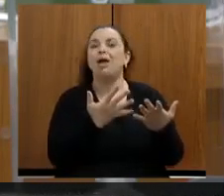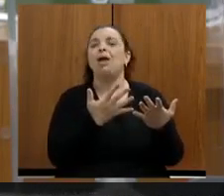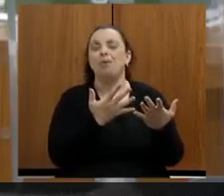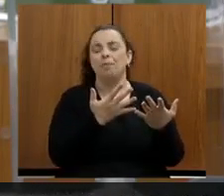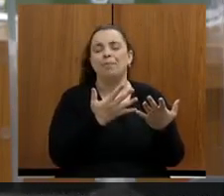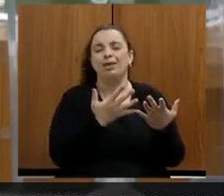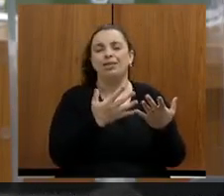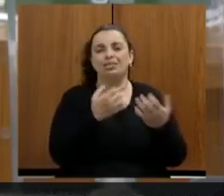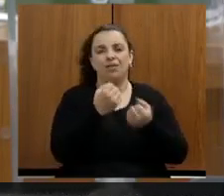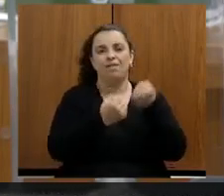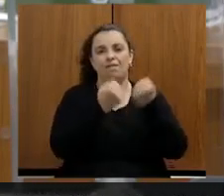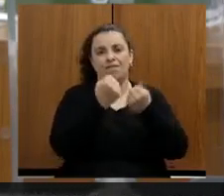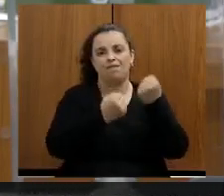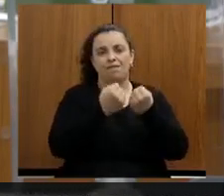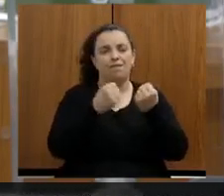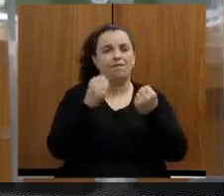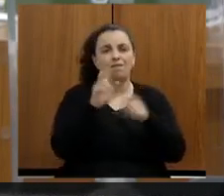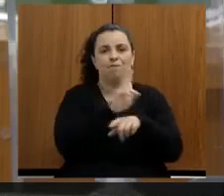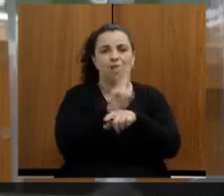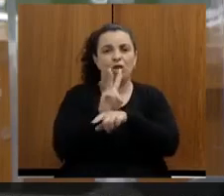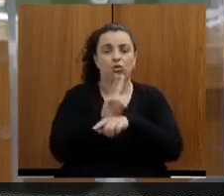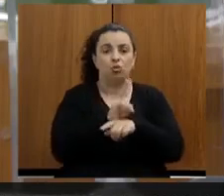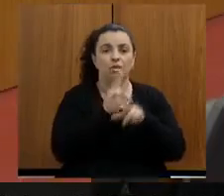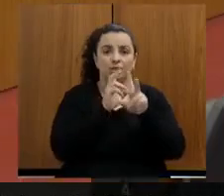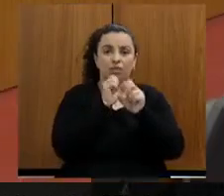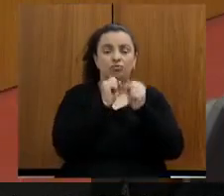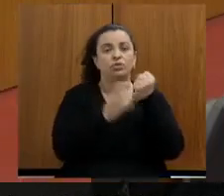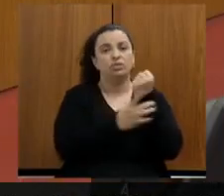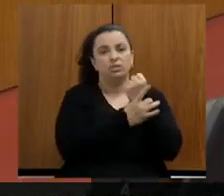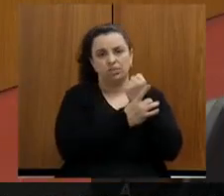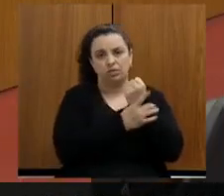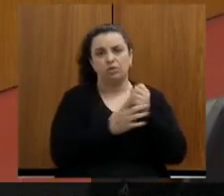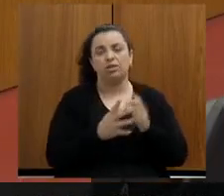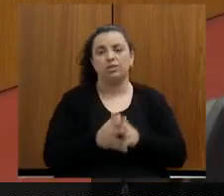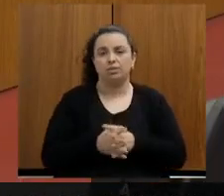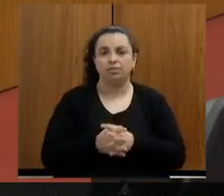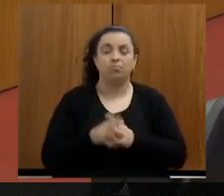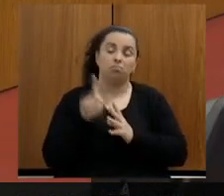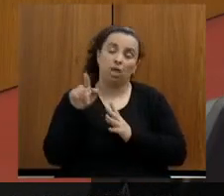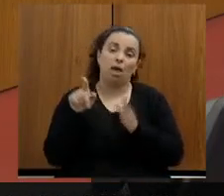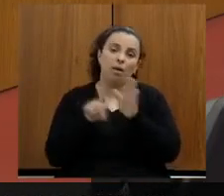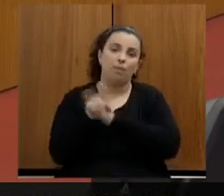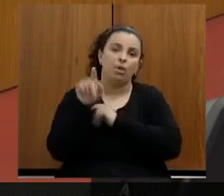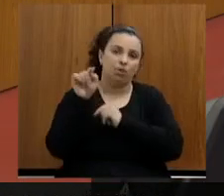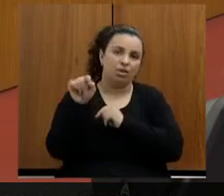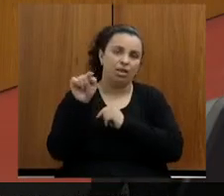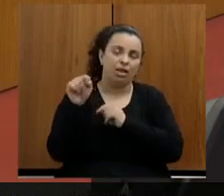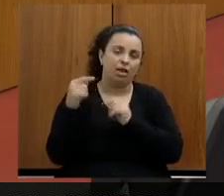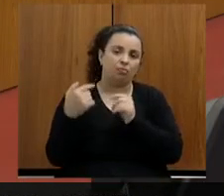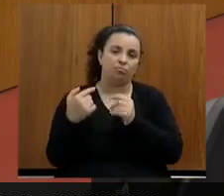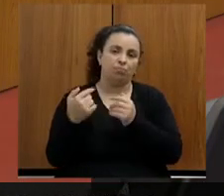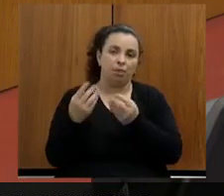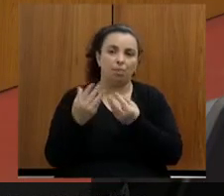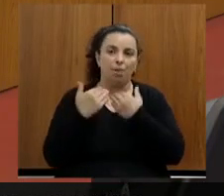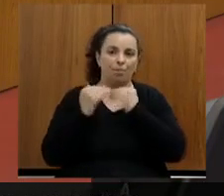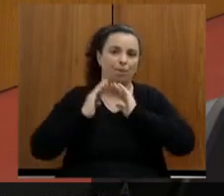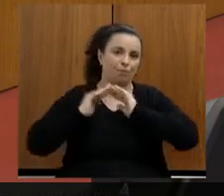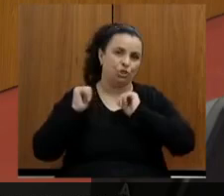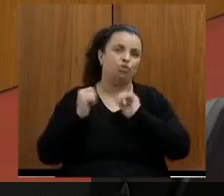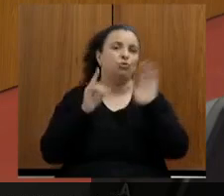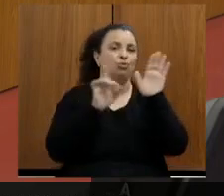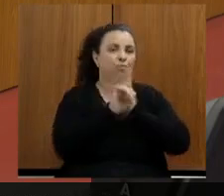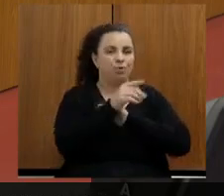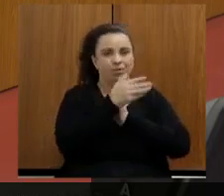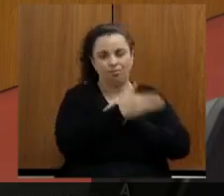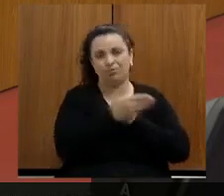forças de segurança ele é deixou essa pergunta aqui tô fazendo para ele aqui né e agradecer mais uma